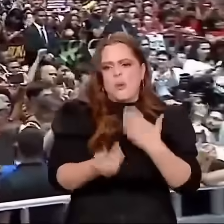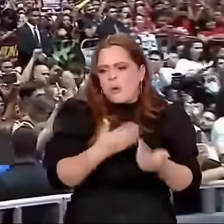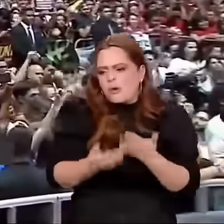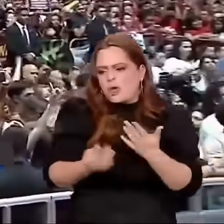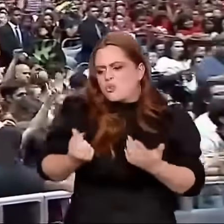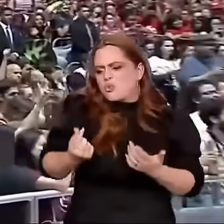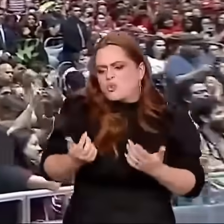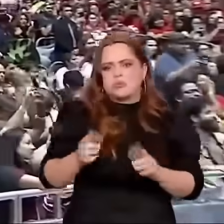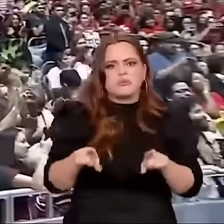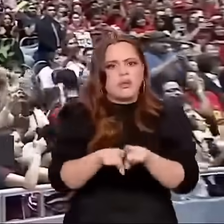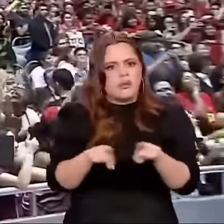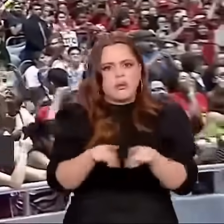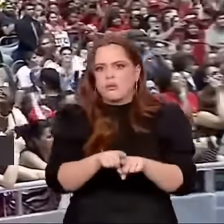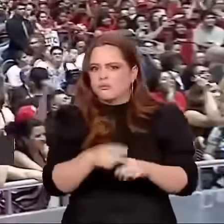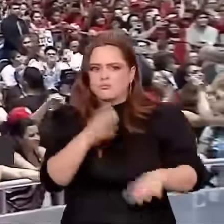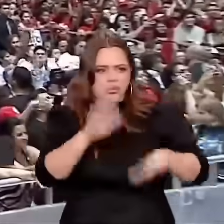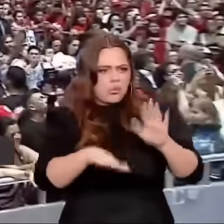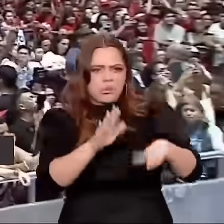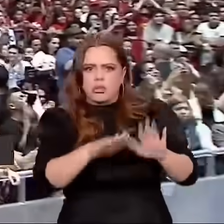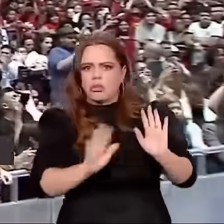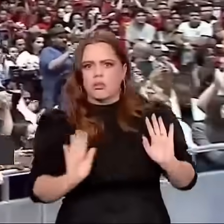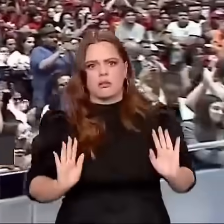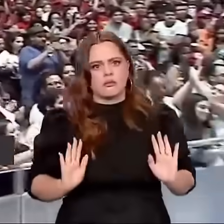da pessoa.